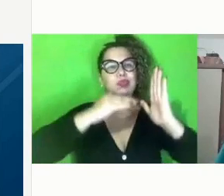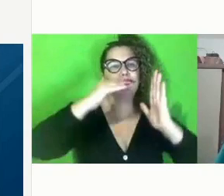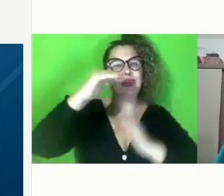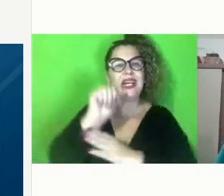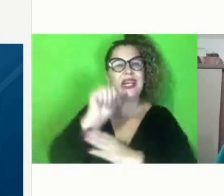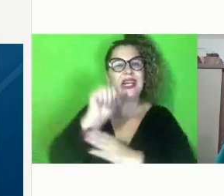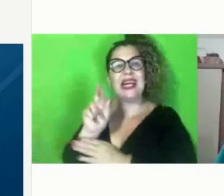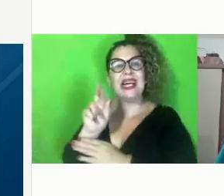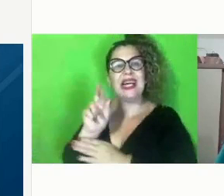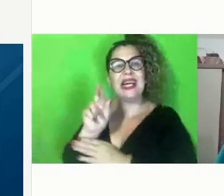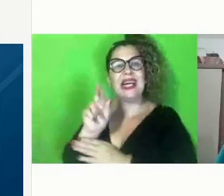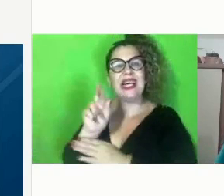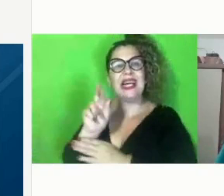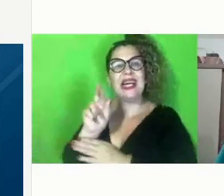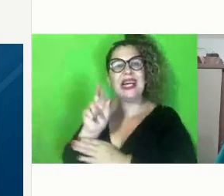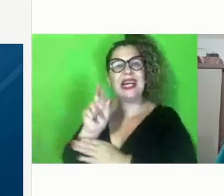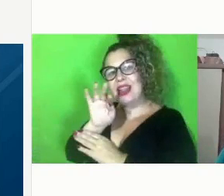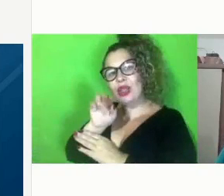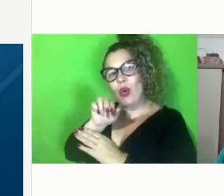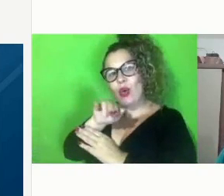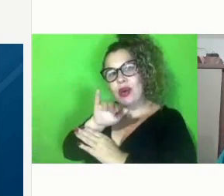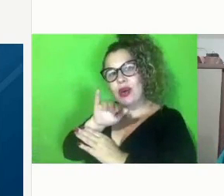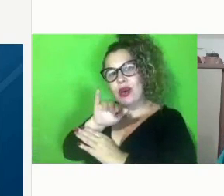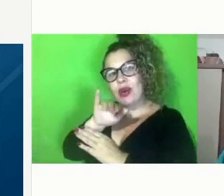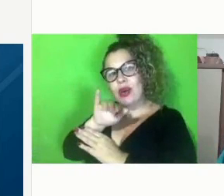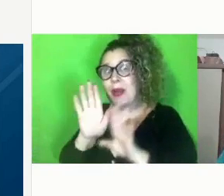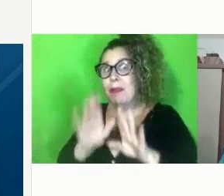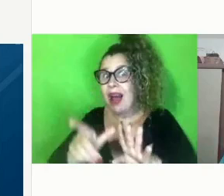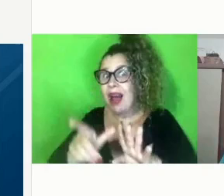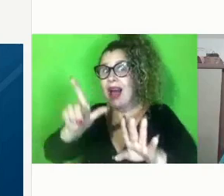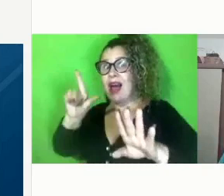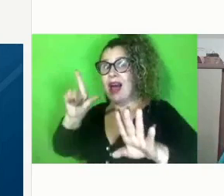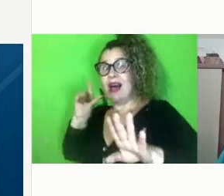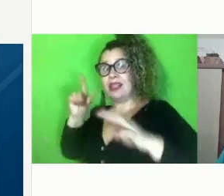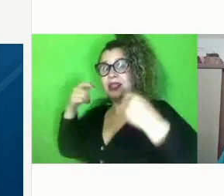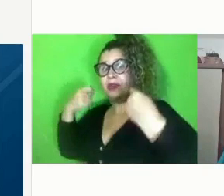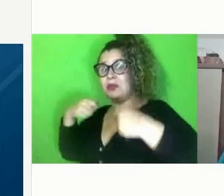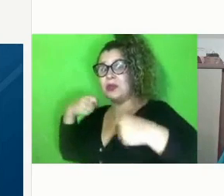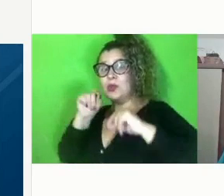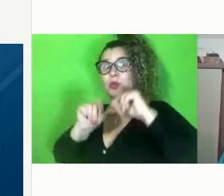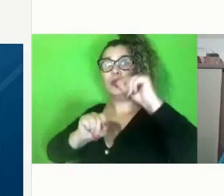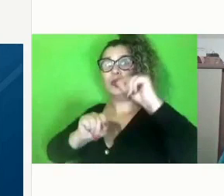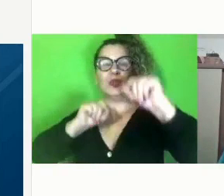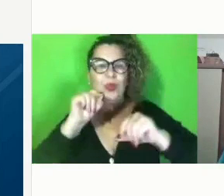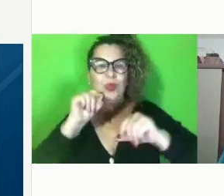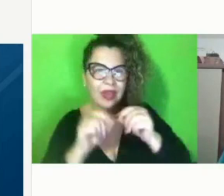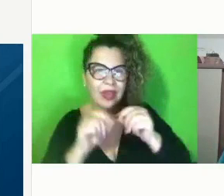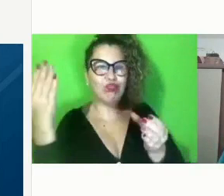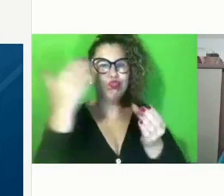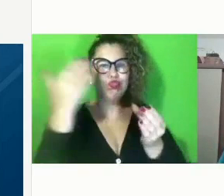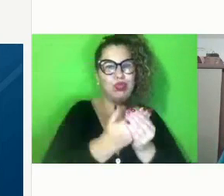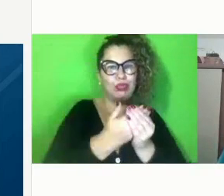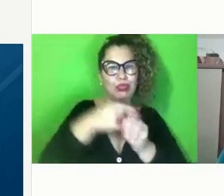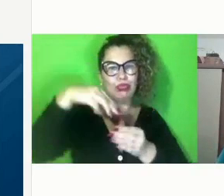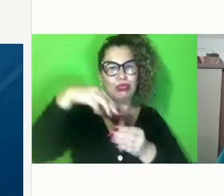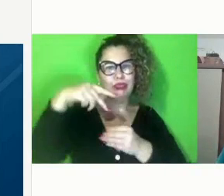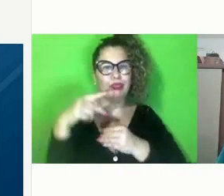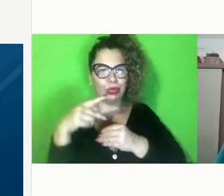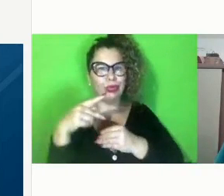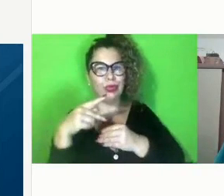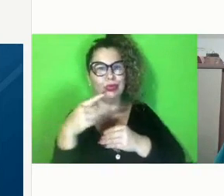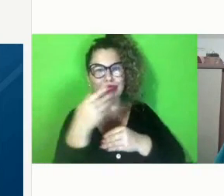escolas estaduais, houve a necessidade de nós entrarmos com a ação ministerial lá no Ministério Público Estadual,